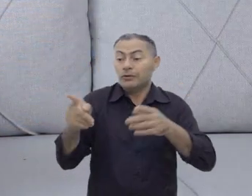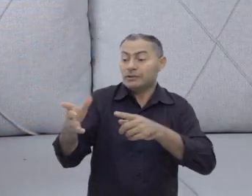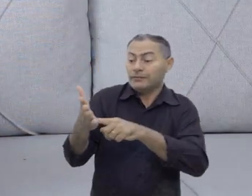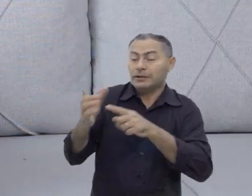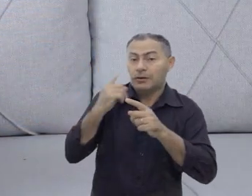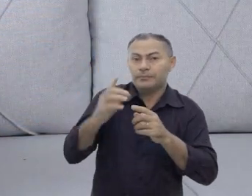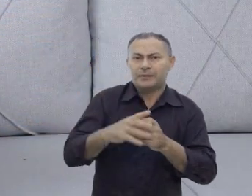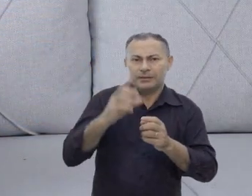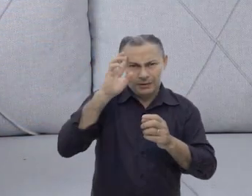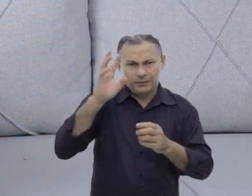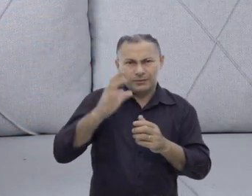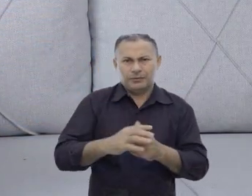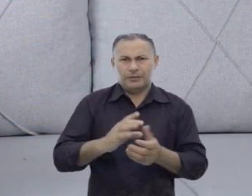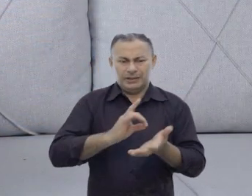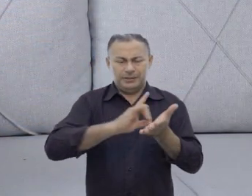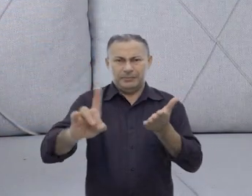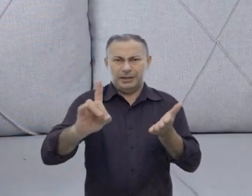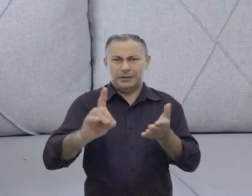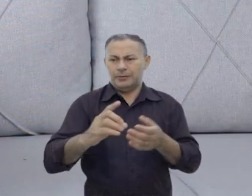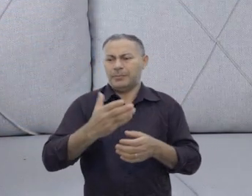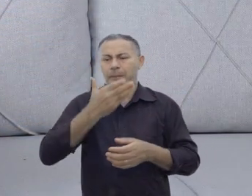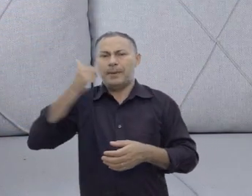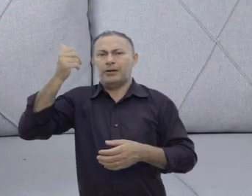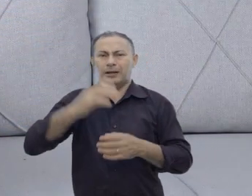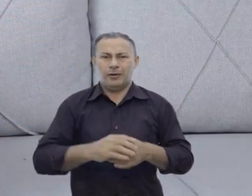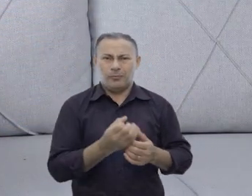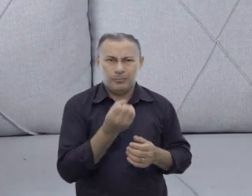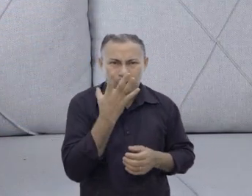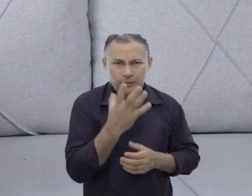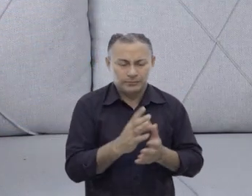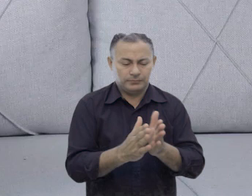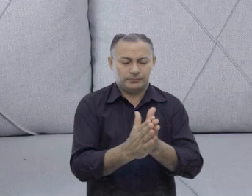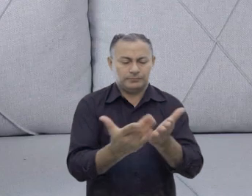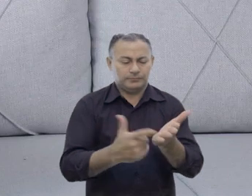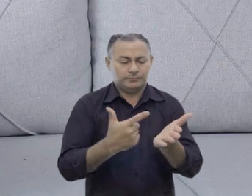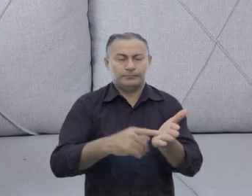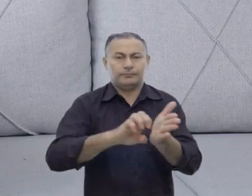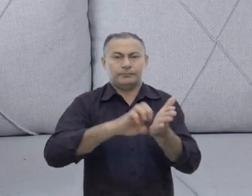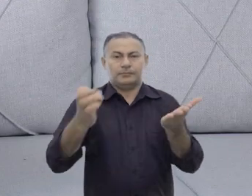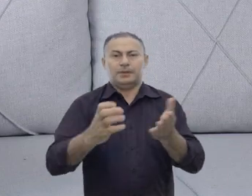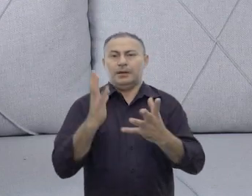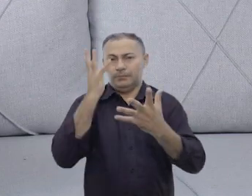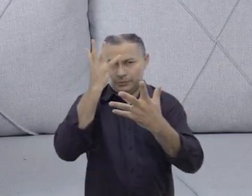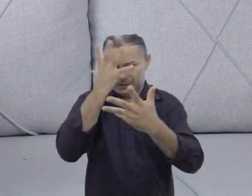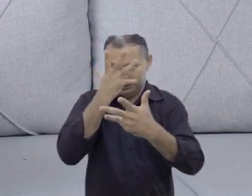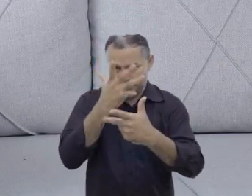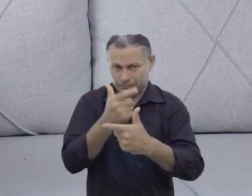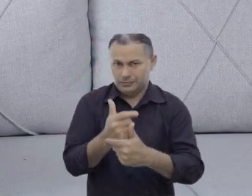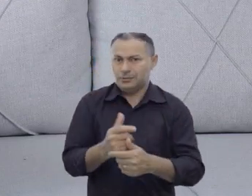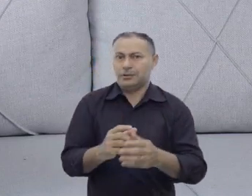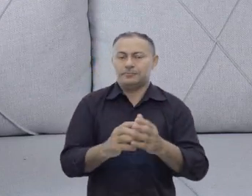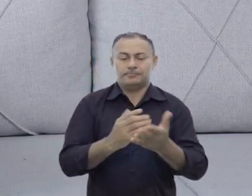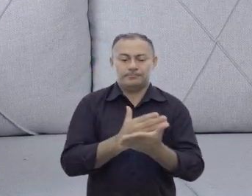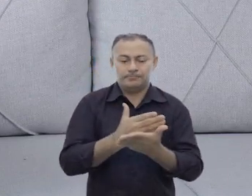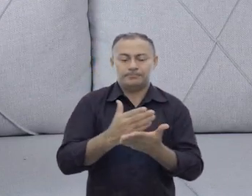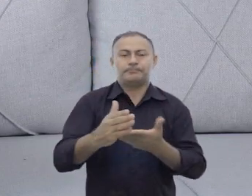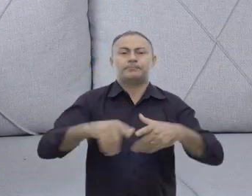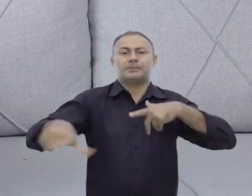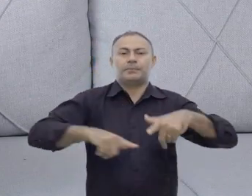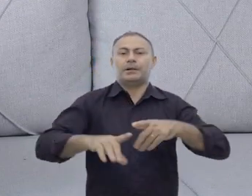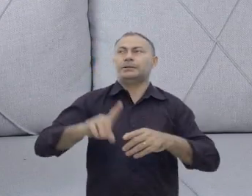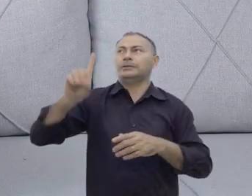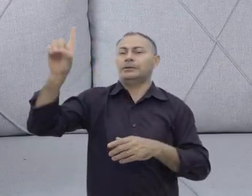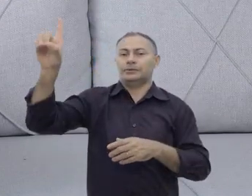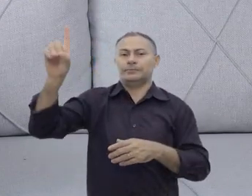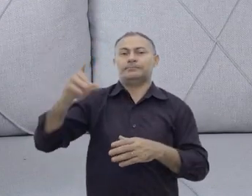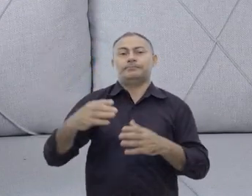entendeu bem que o maior inimigo do melhor é o bom? Essa ilustração no livro de Esdras é muito bonita. É um princípio